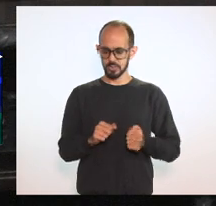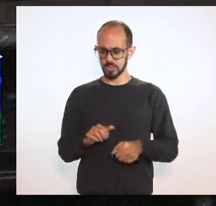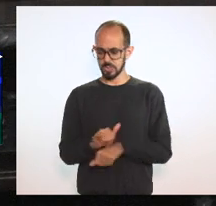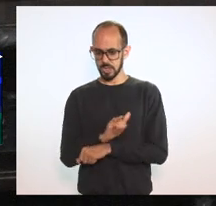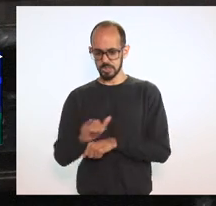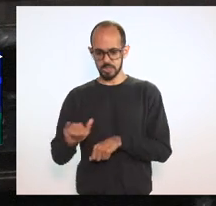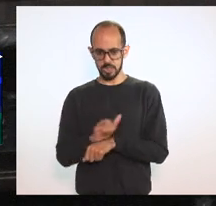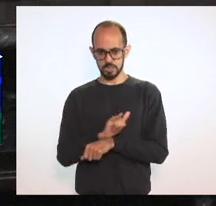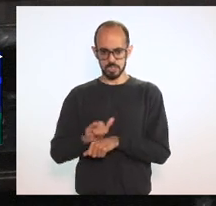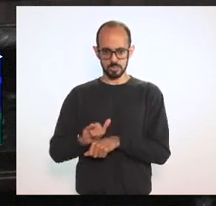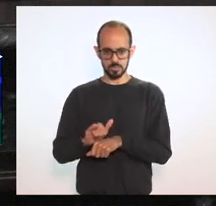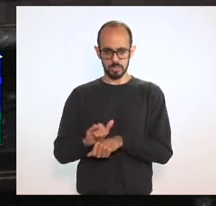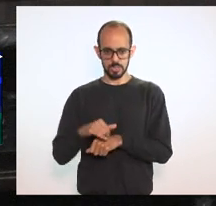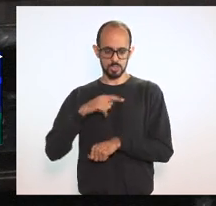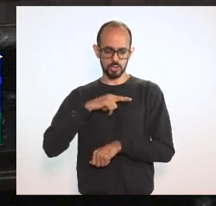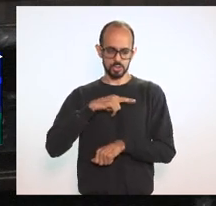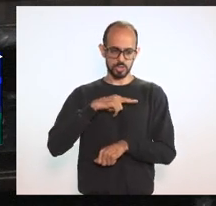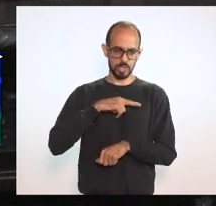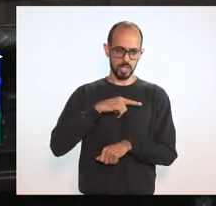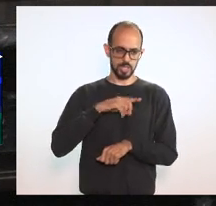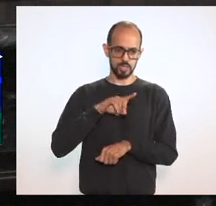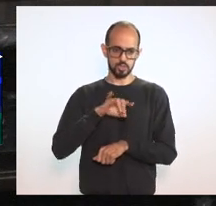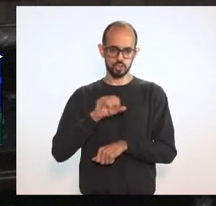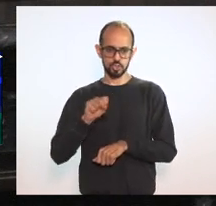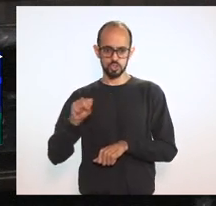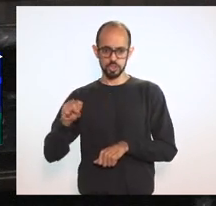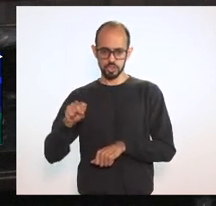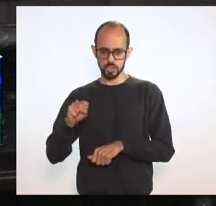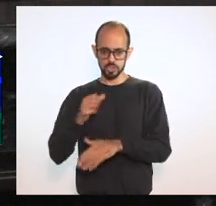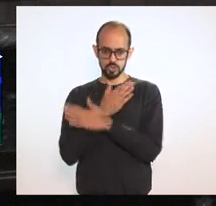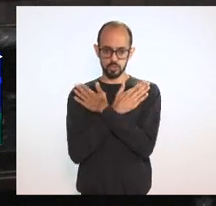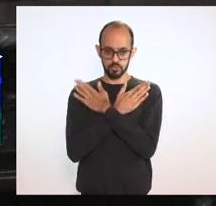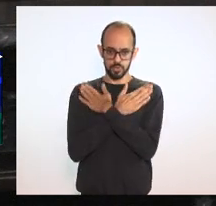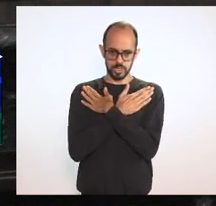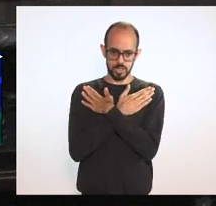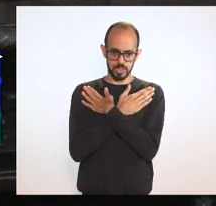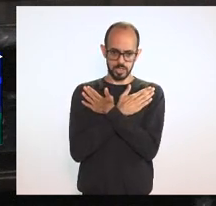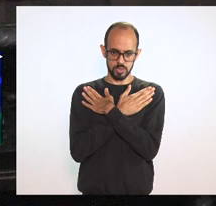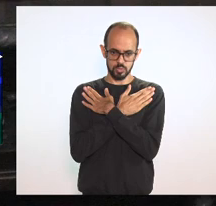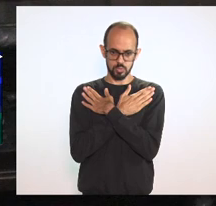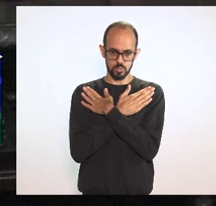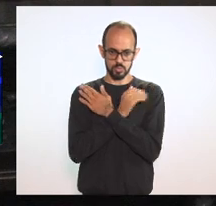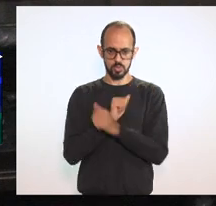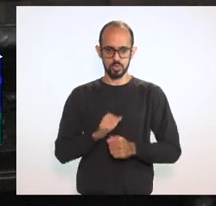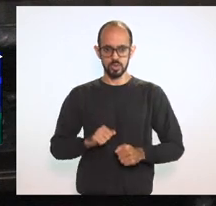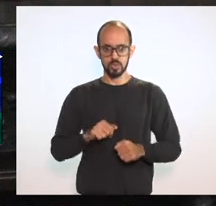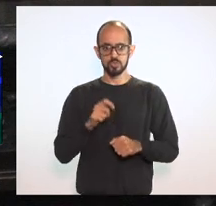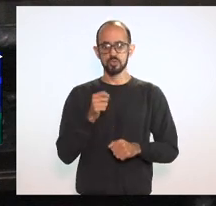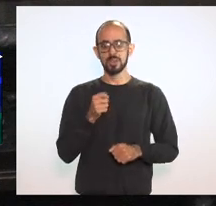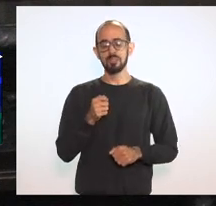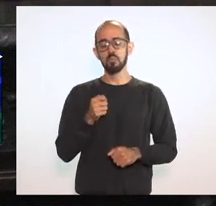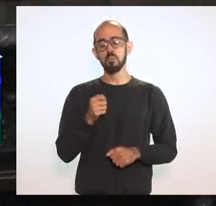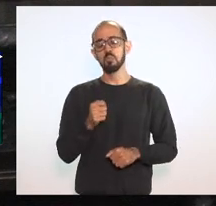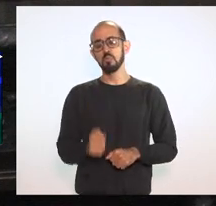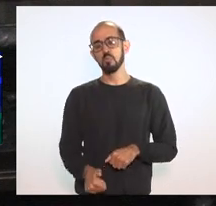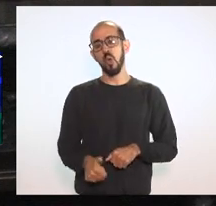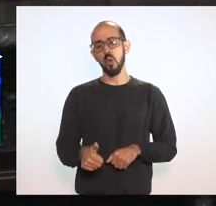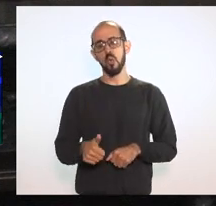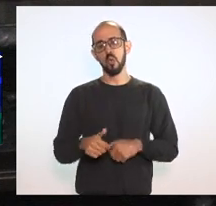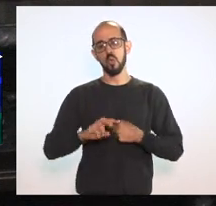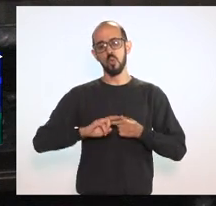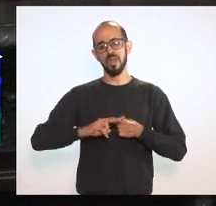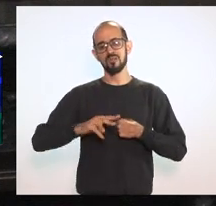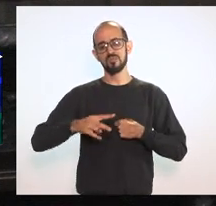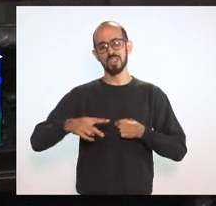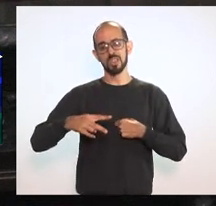tem um período de sete oito nove dez dias é diferenciado isto terá pouquíssima efetividade se não